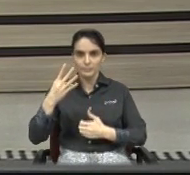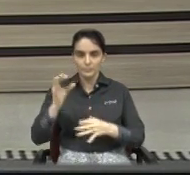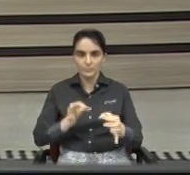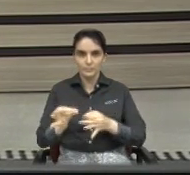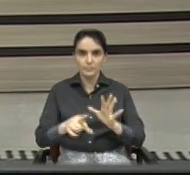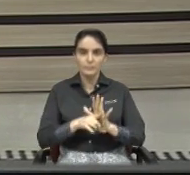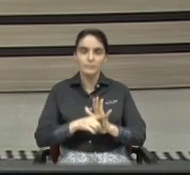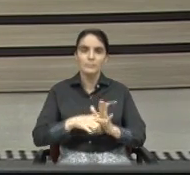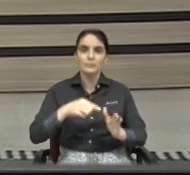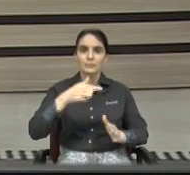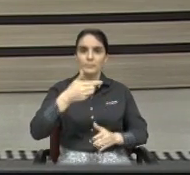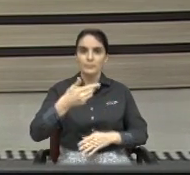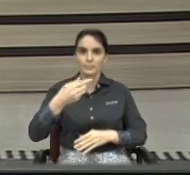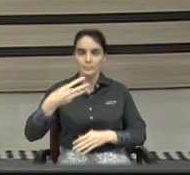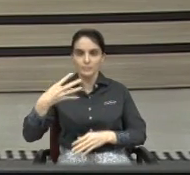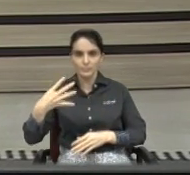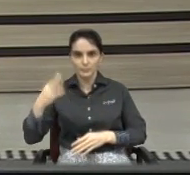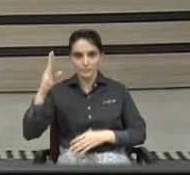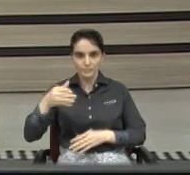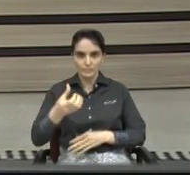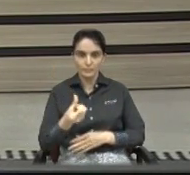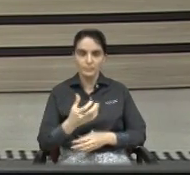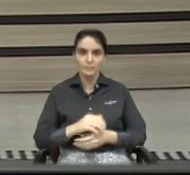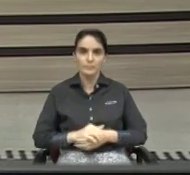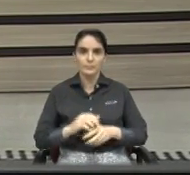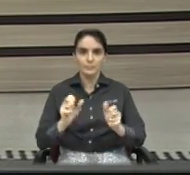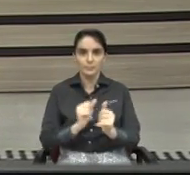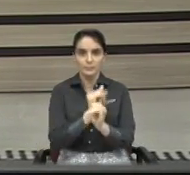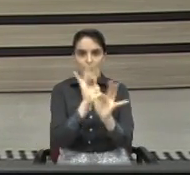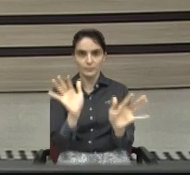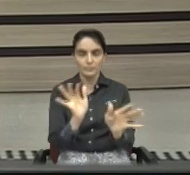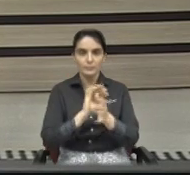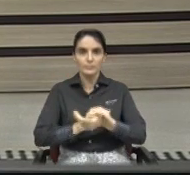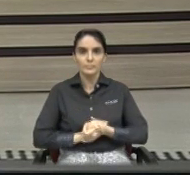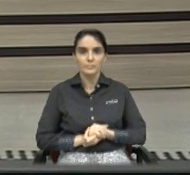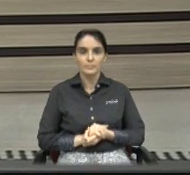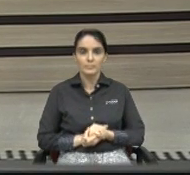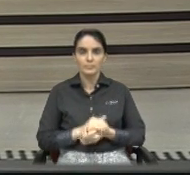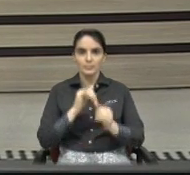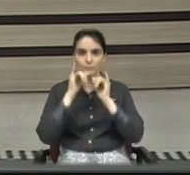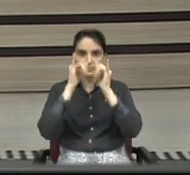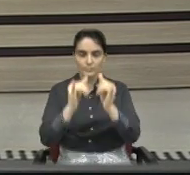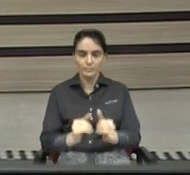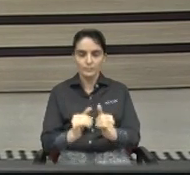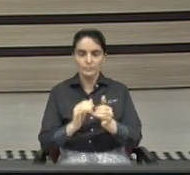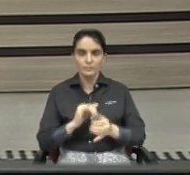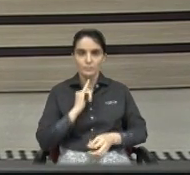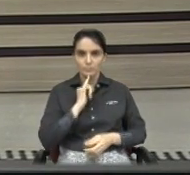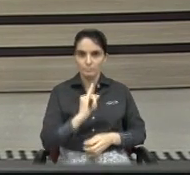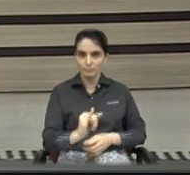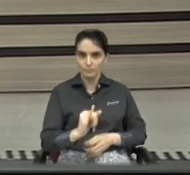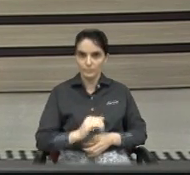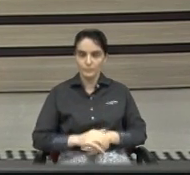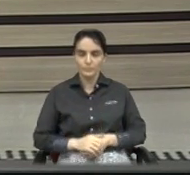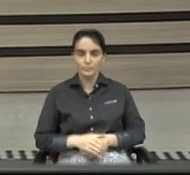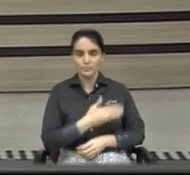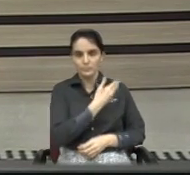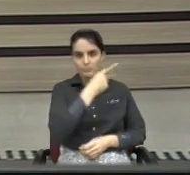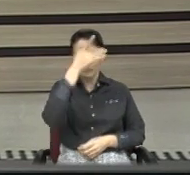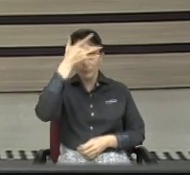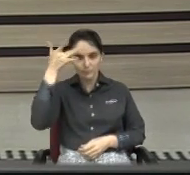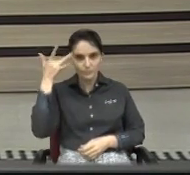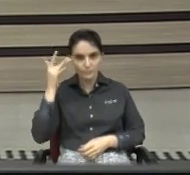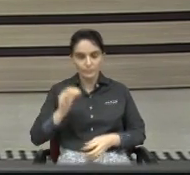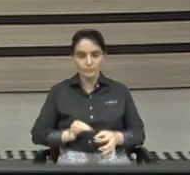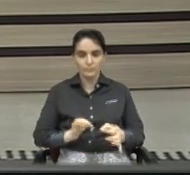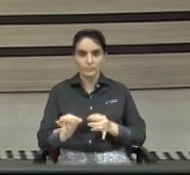de lei 234/2016. Dispõe sobre a publicação de informações de servidores públicos comissionados nomeados da